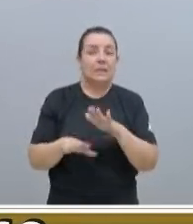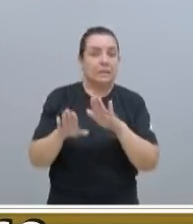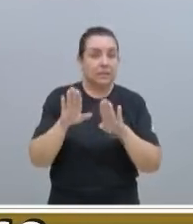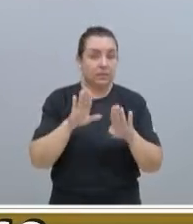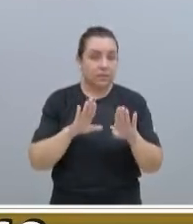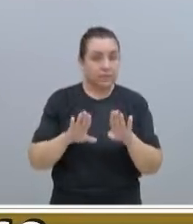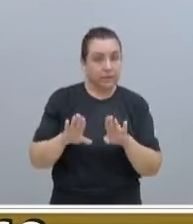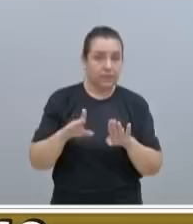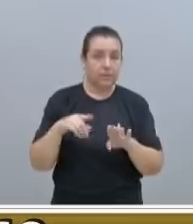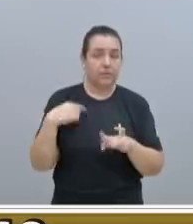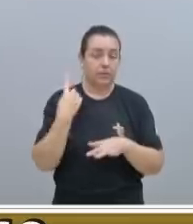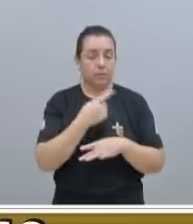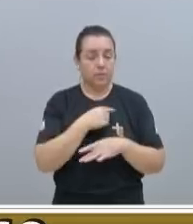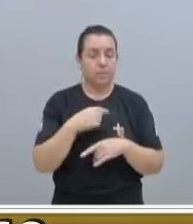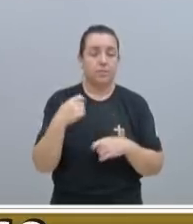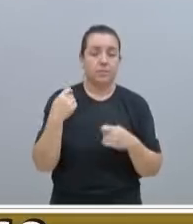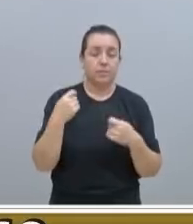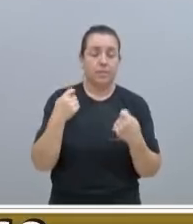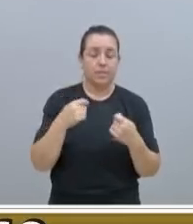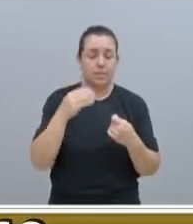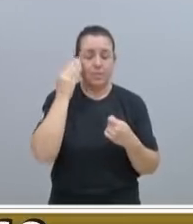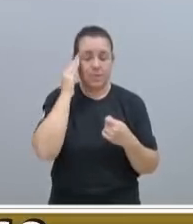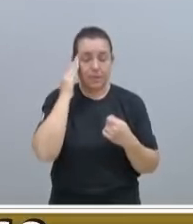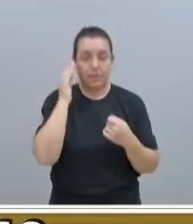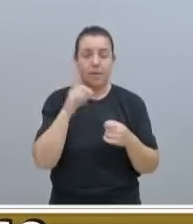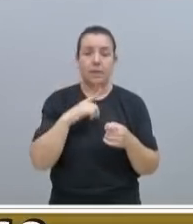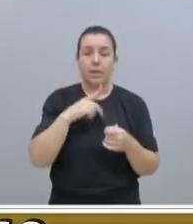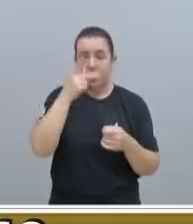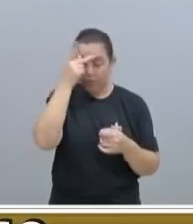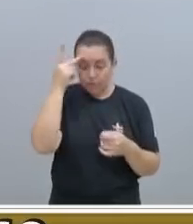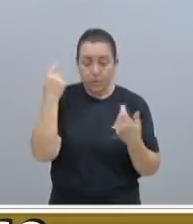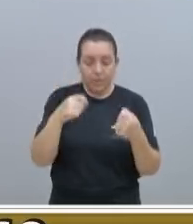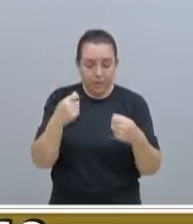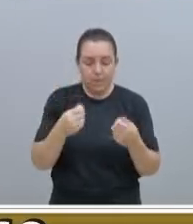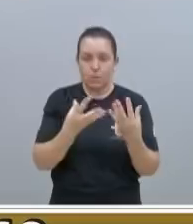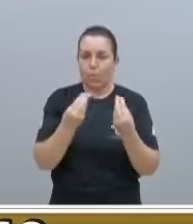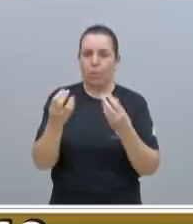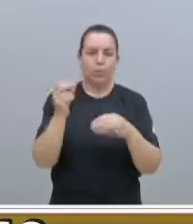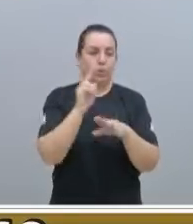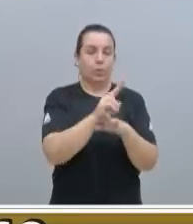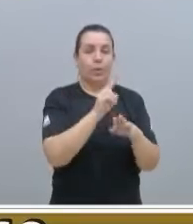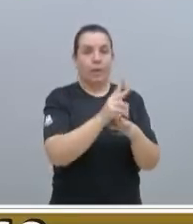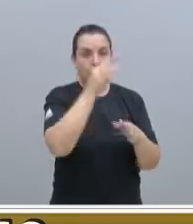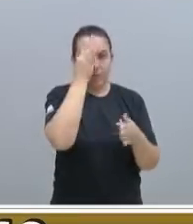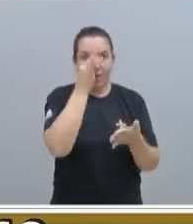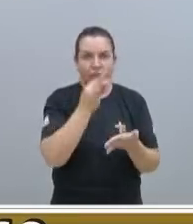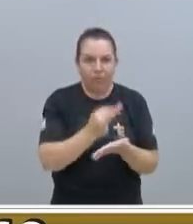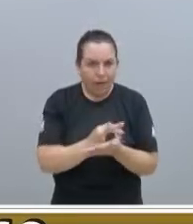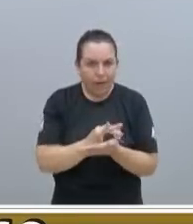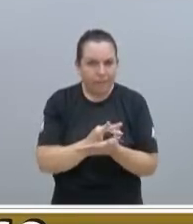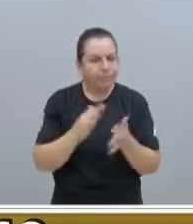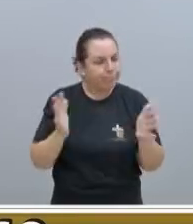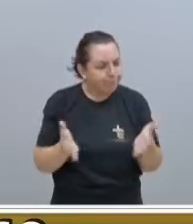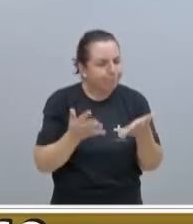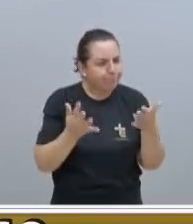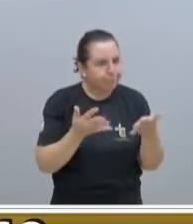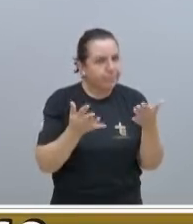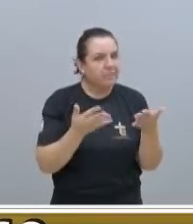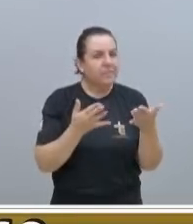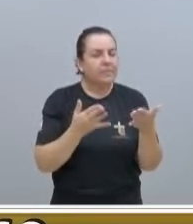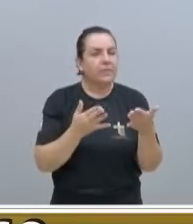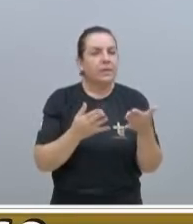cuidados na fé são aqueles que mais precisam da nossa ajuda para amadurecer